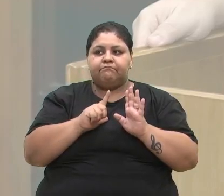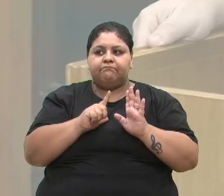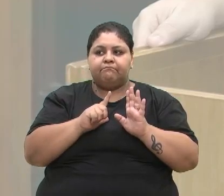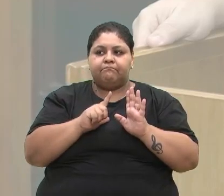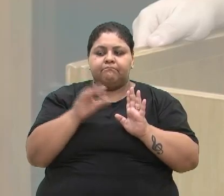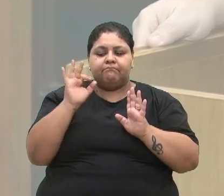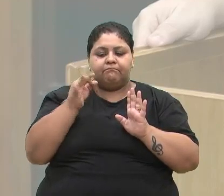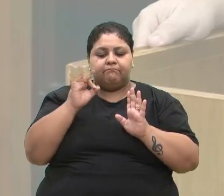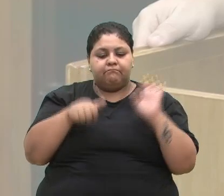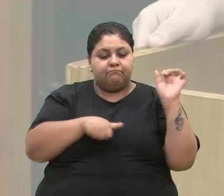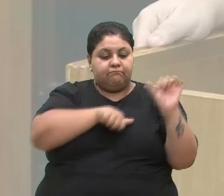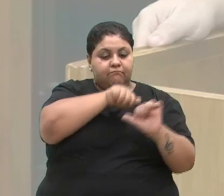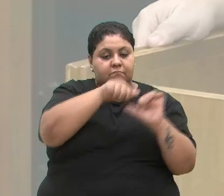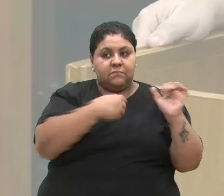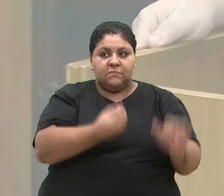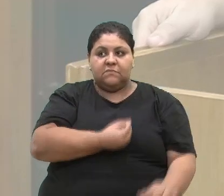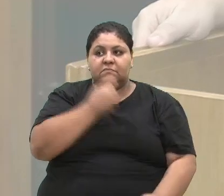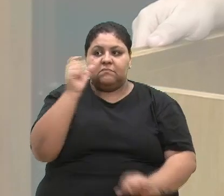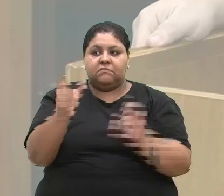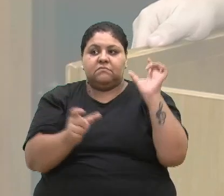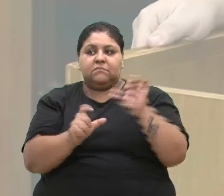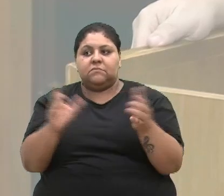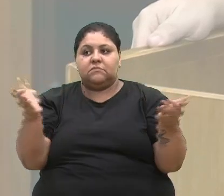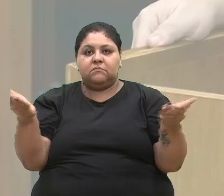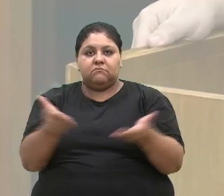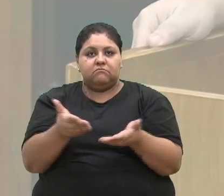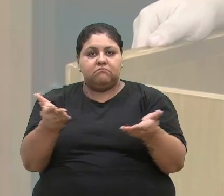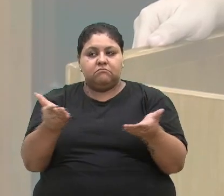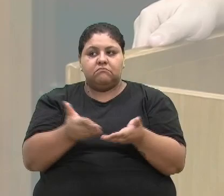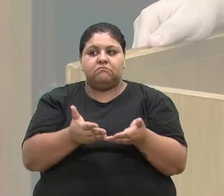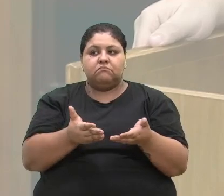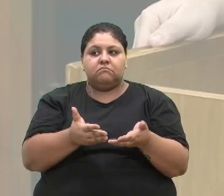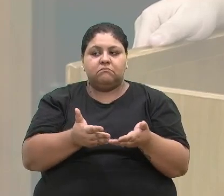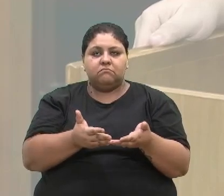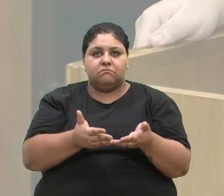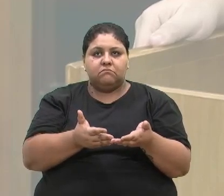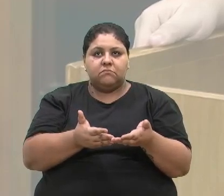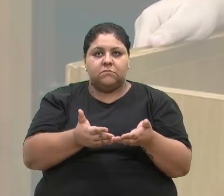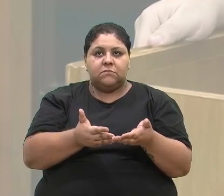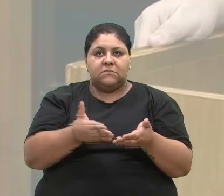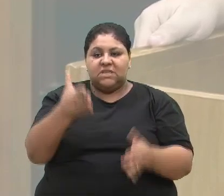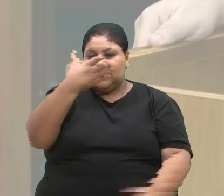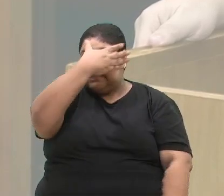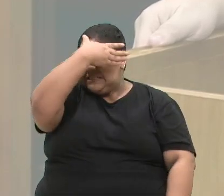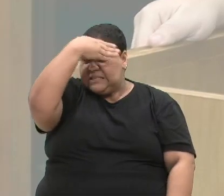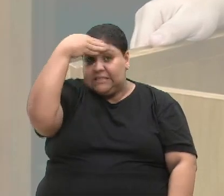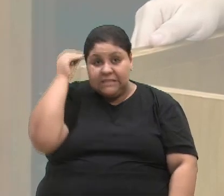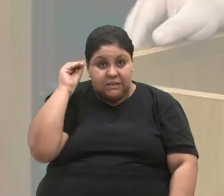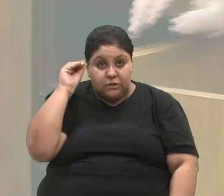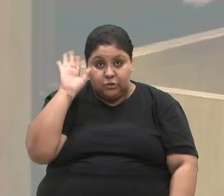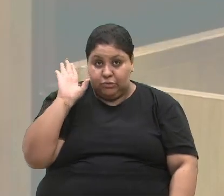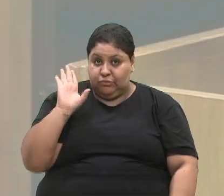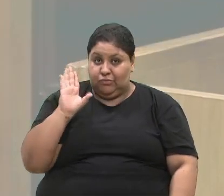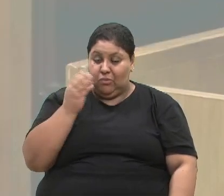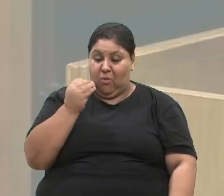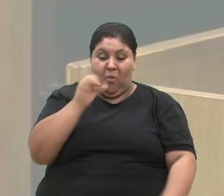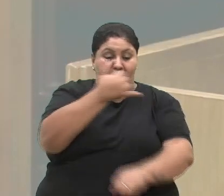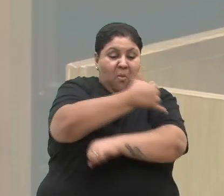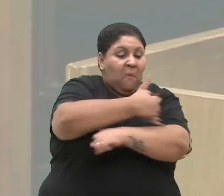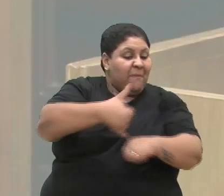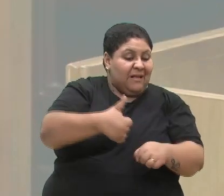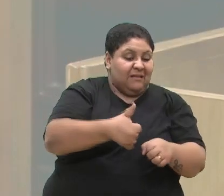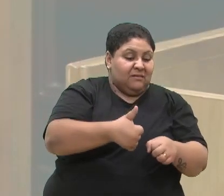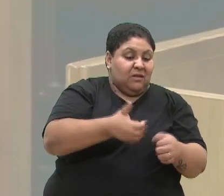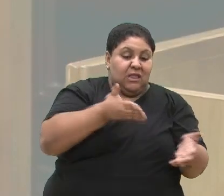certeza que mudaria a vida das pessoas e hoje se encontram engavetados ou que não passam de